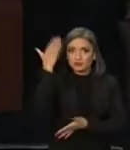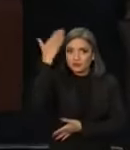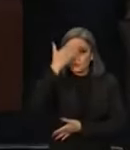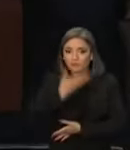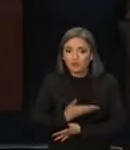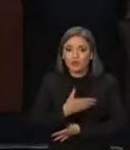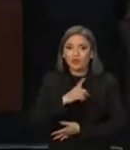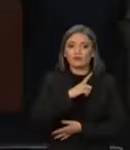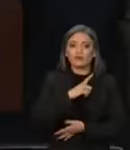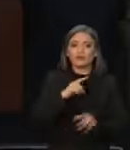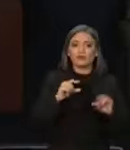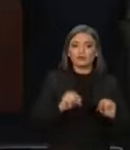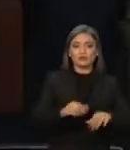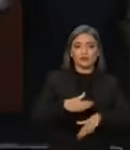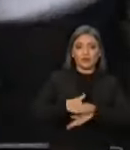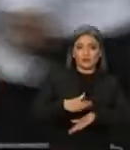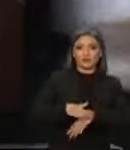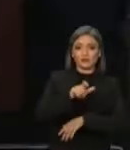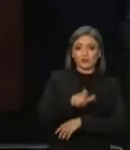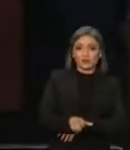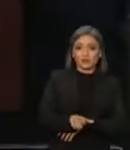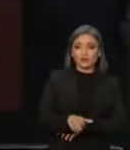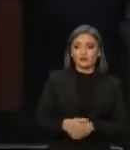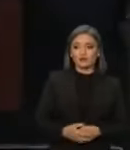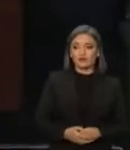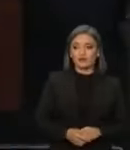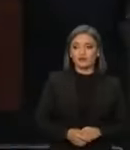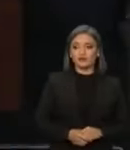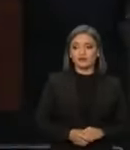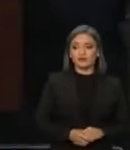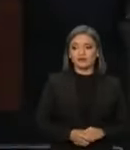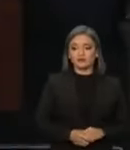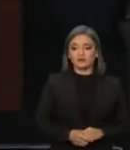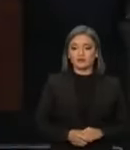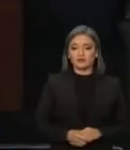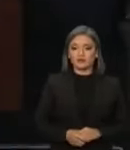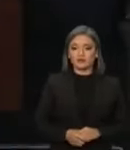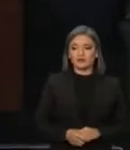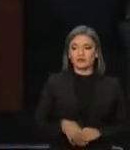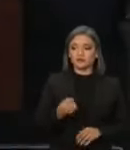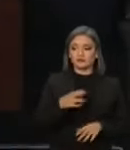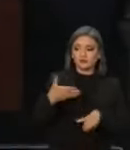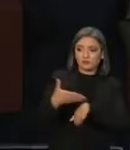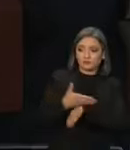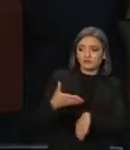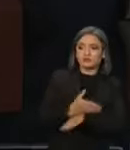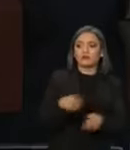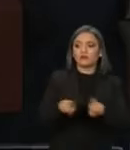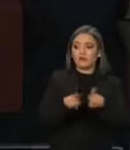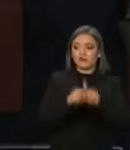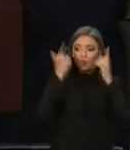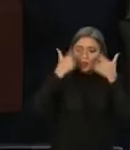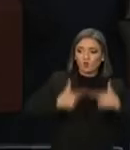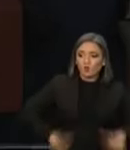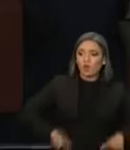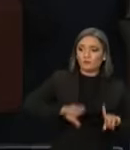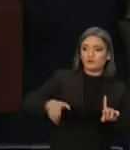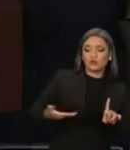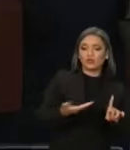suficiente da autoria ou participação, conduz à absolvição do réu por força do